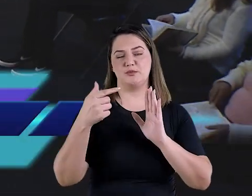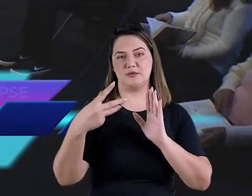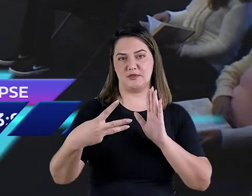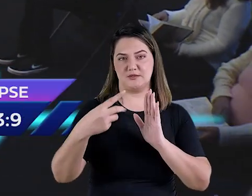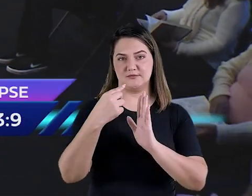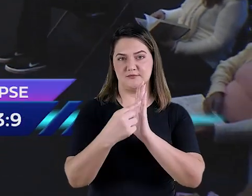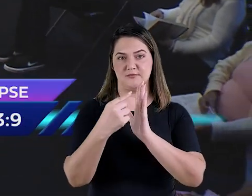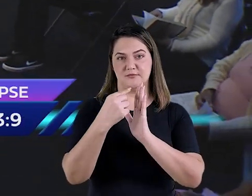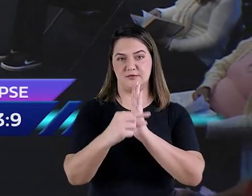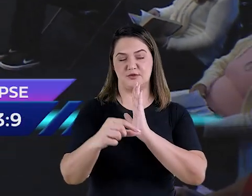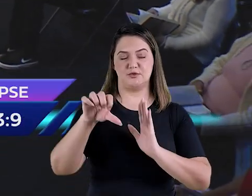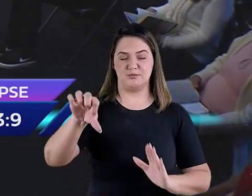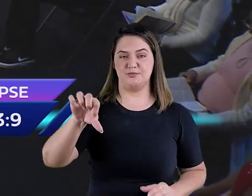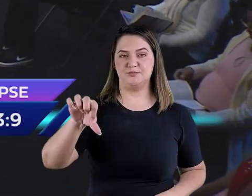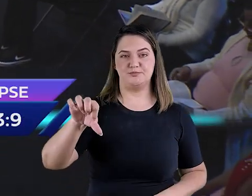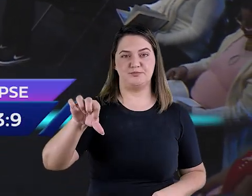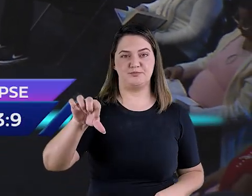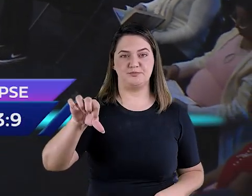versículo 9.